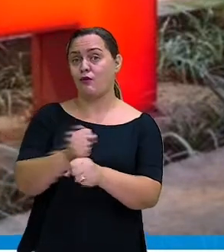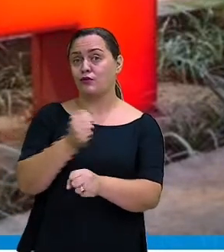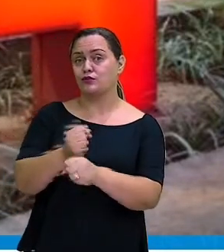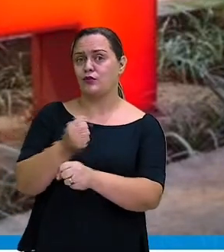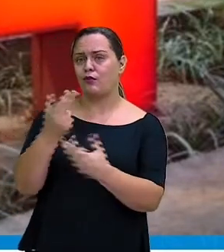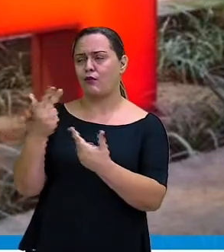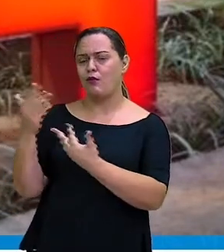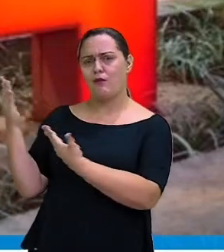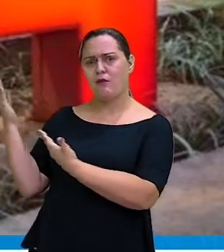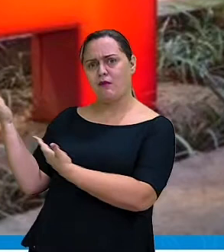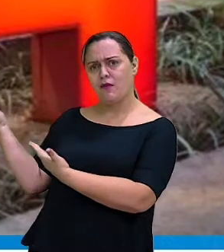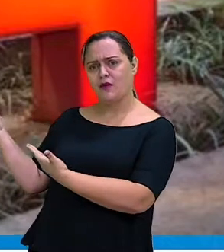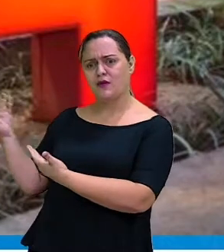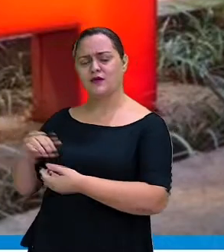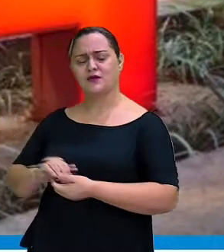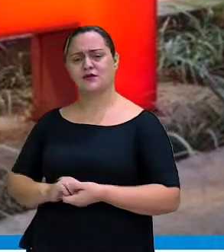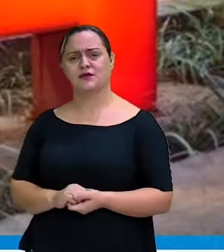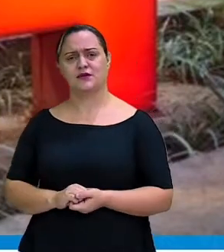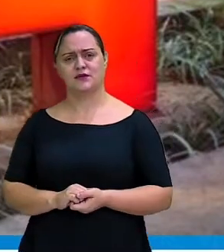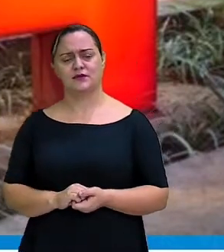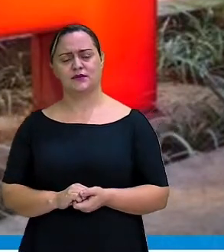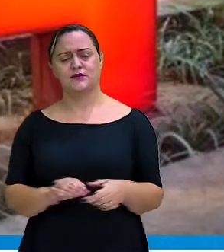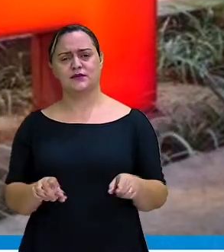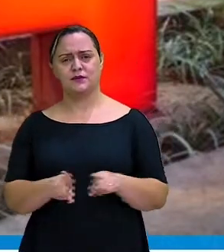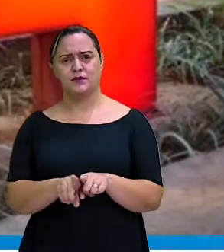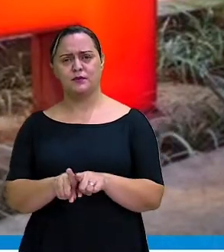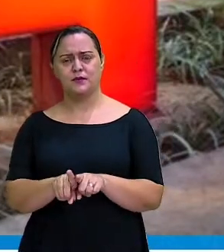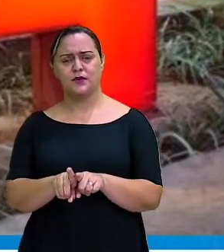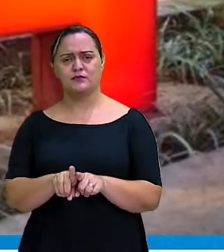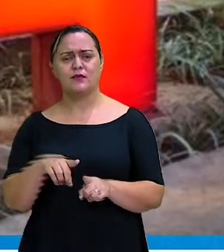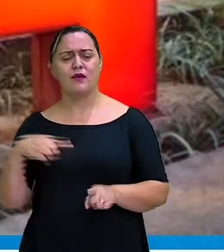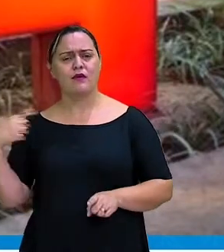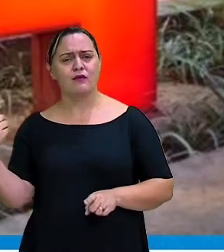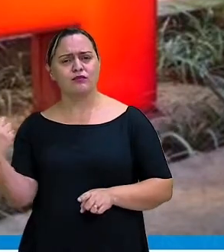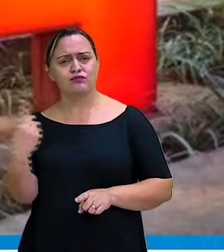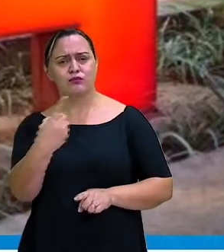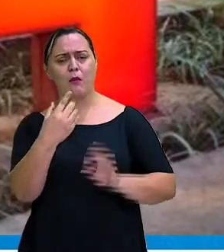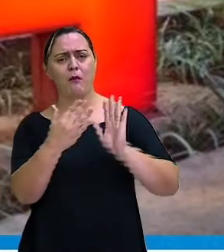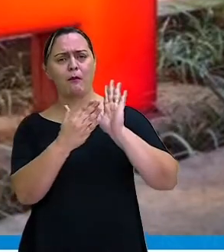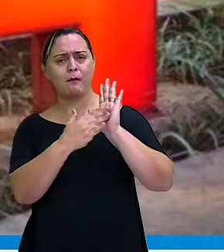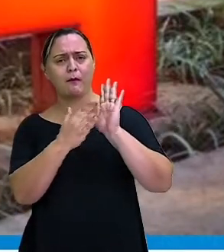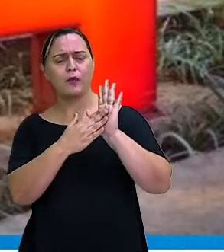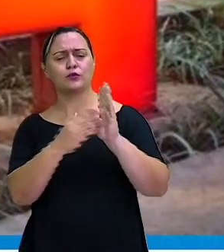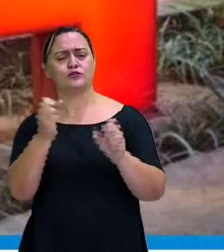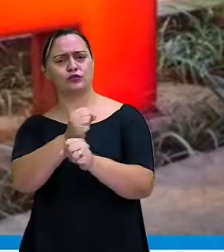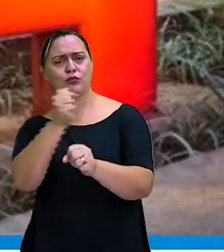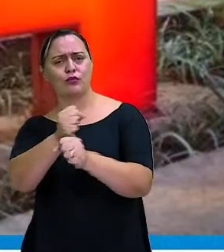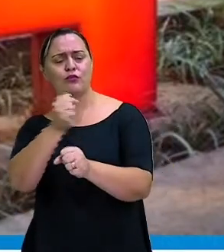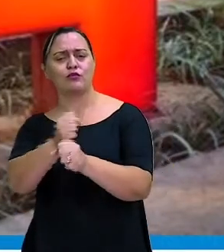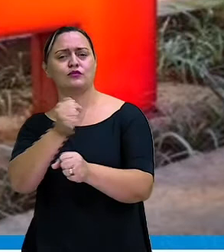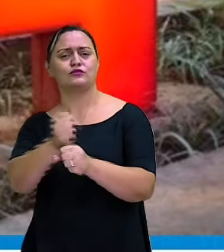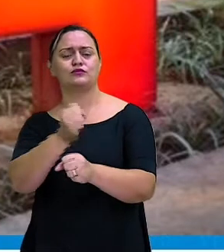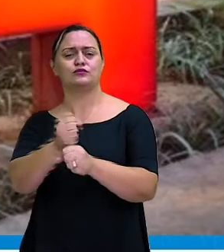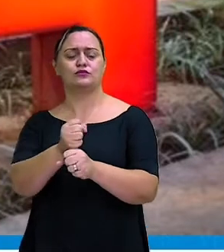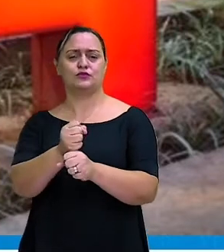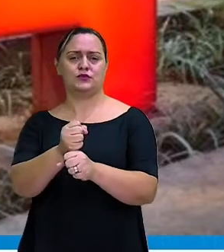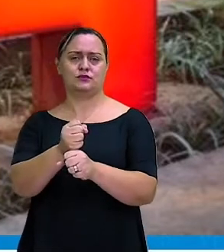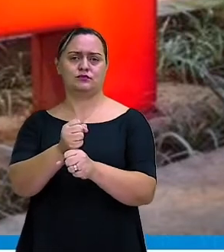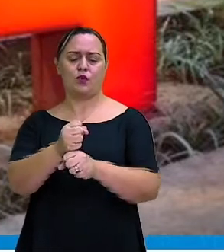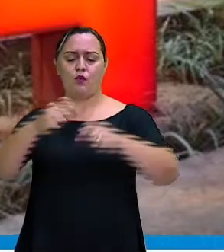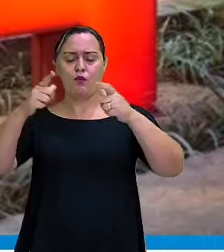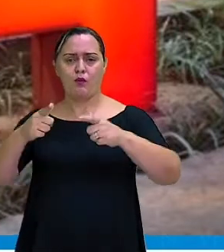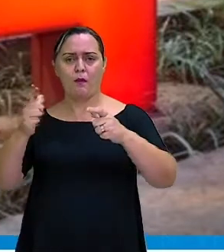essa desse cinema. Essa é a nossa proposta com a construção desse complexo moderno,